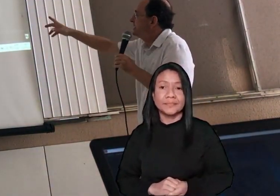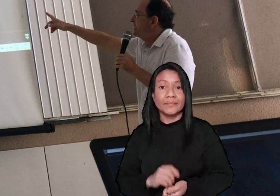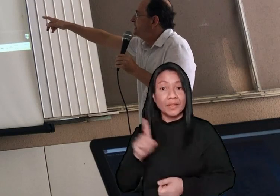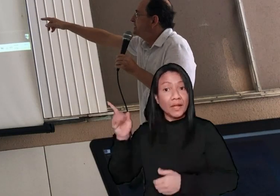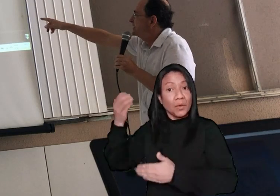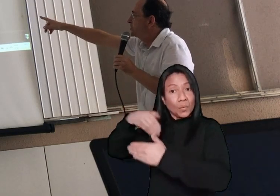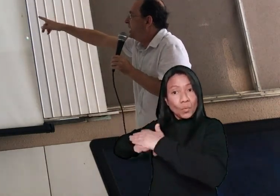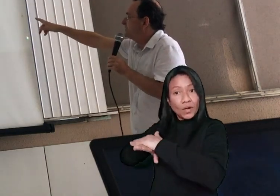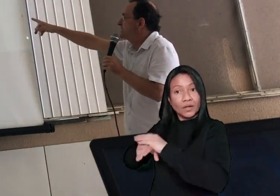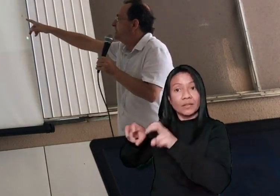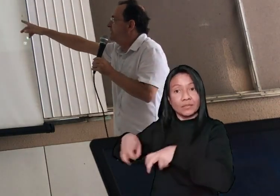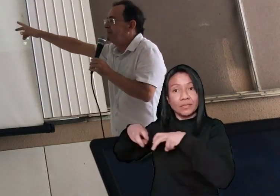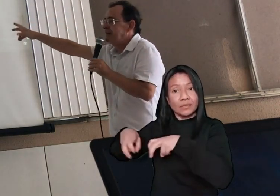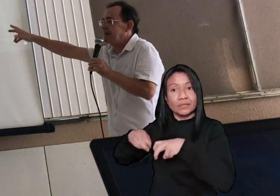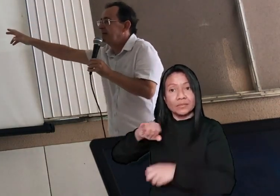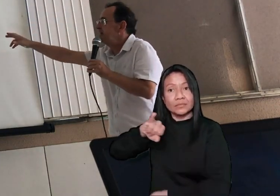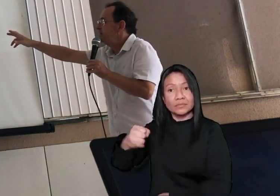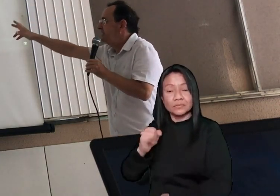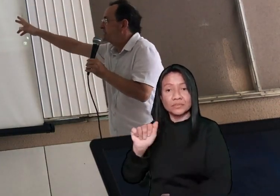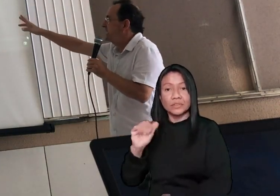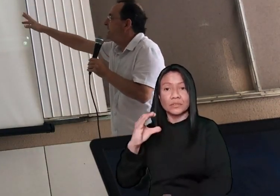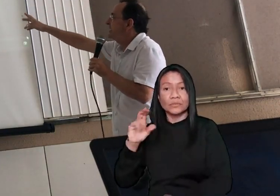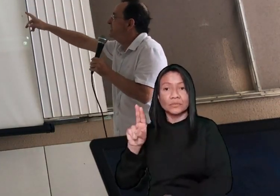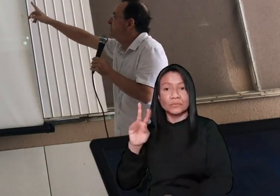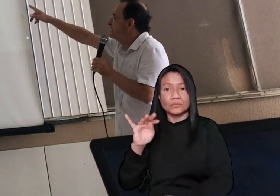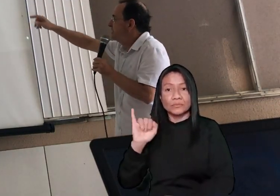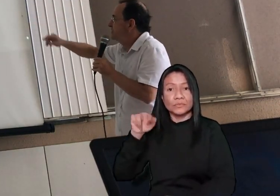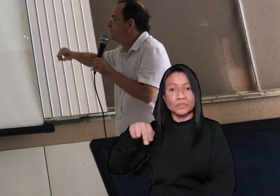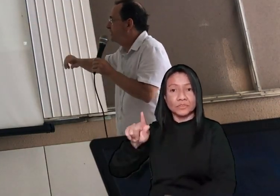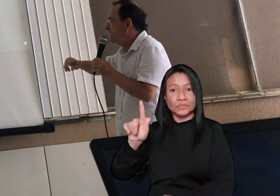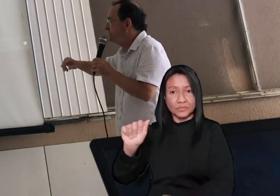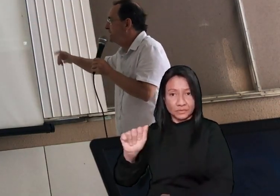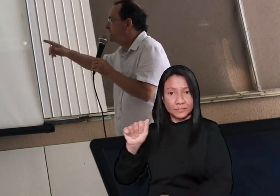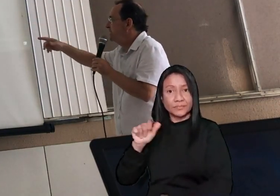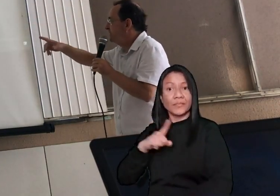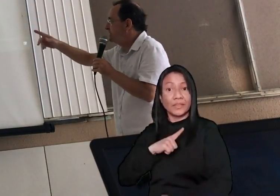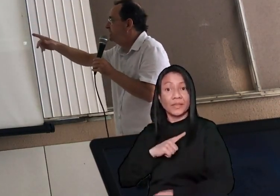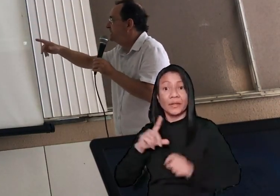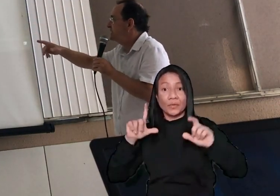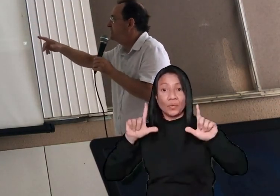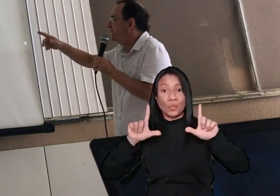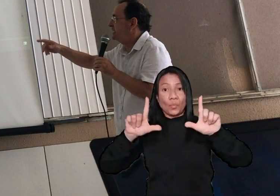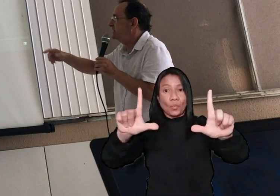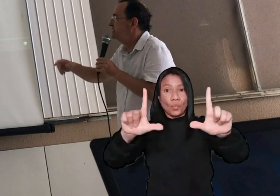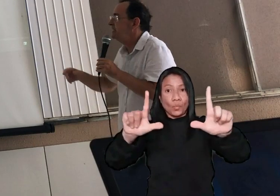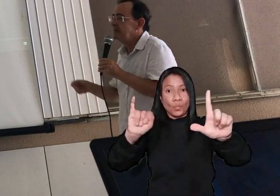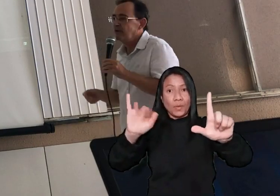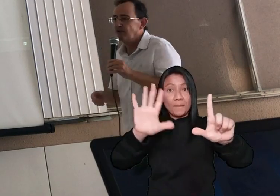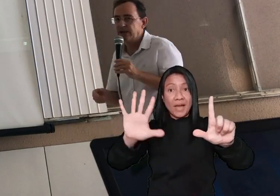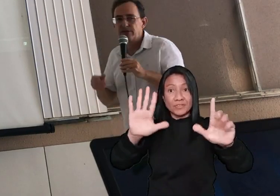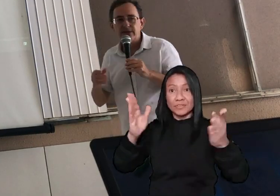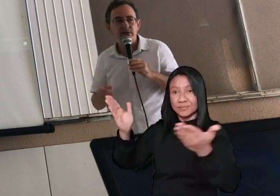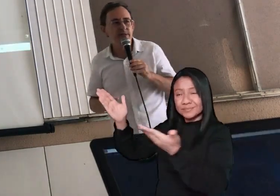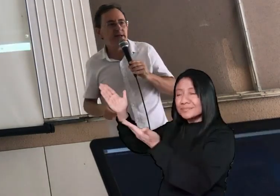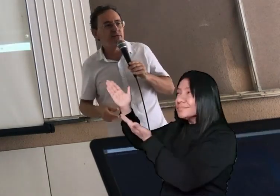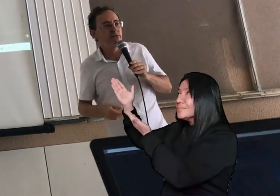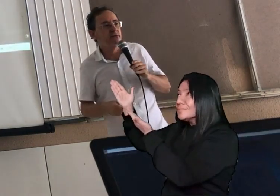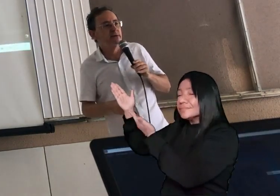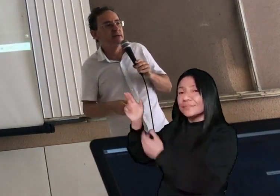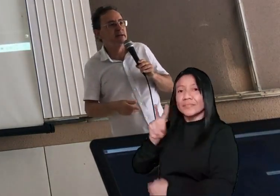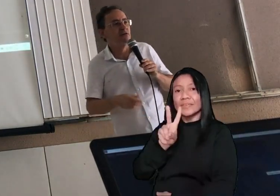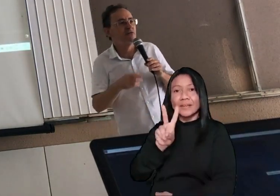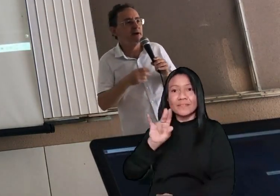Ó, esses quadros também da Via Sacra, né? O Frei Deodato também fazia para as capelas. O Frei